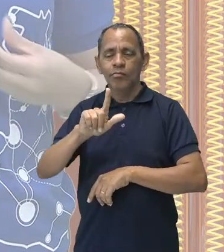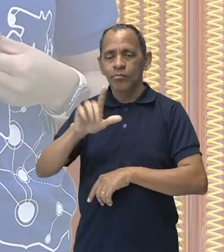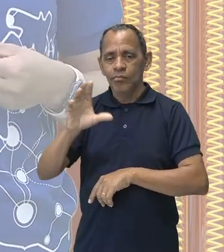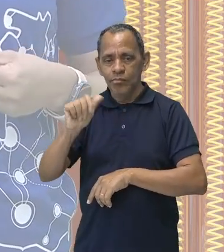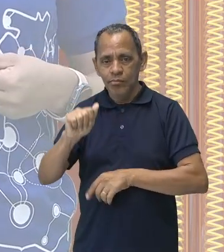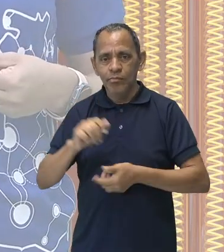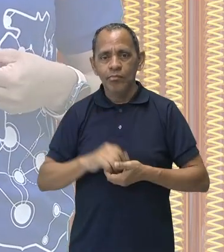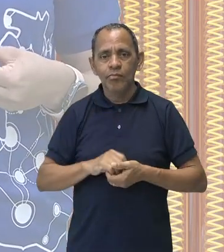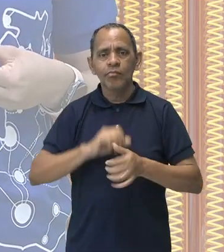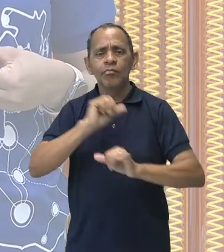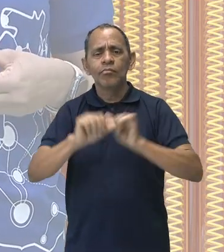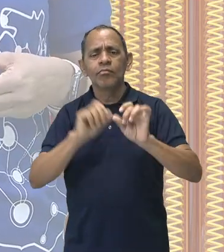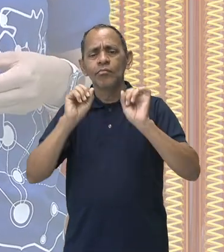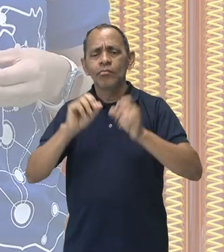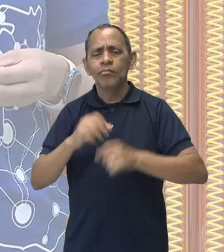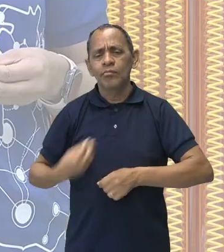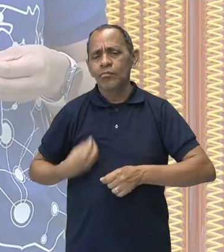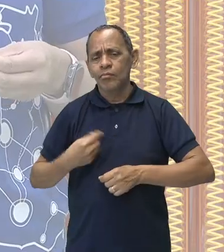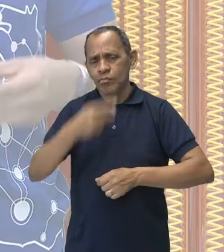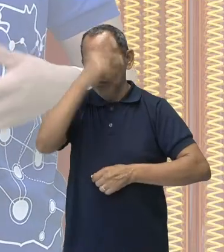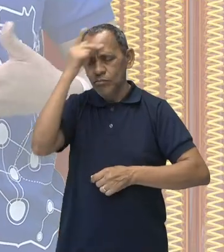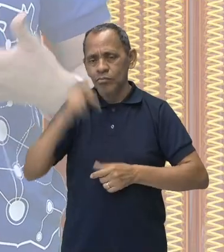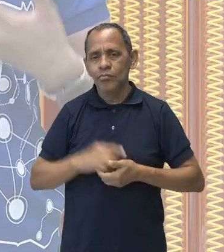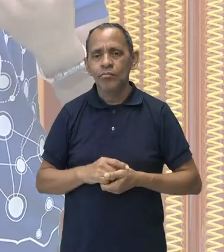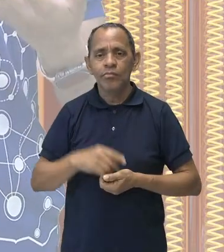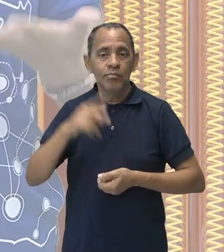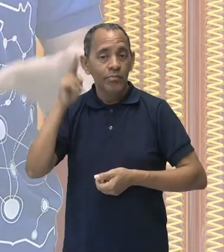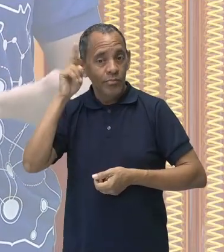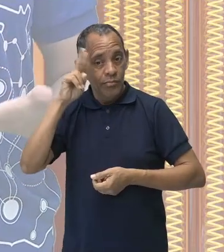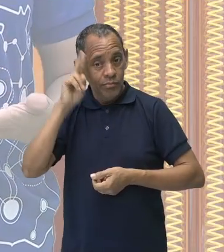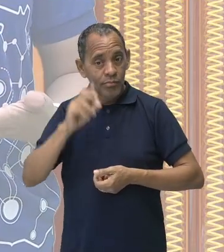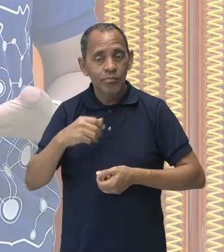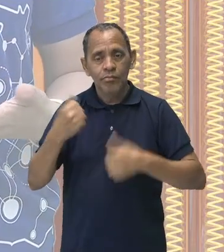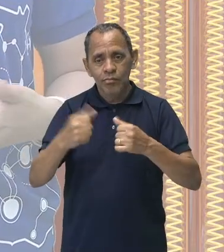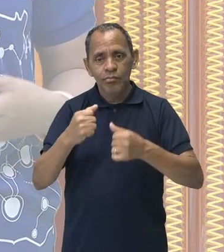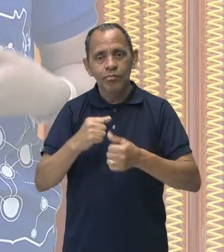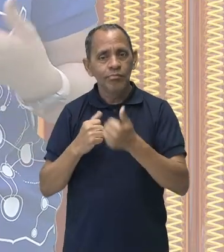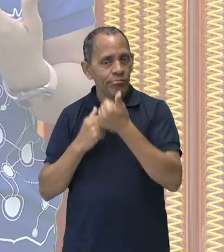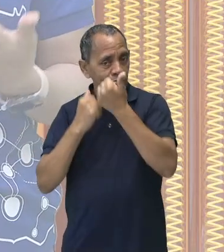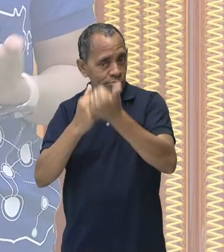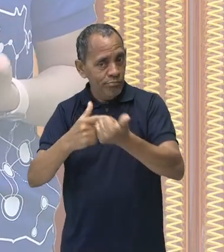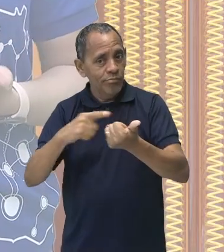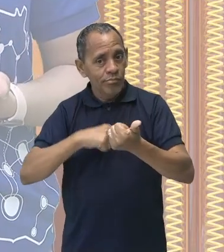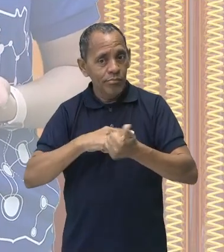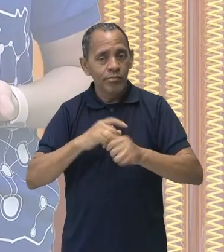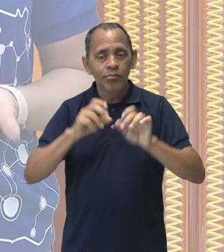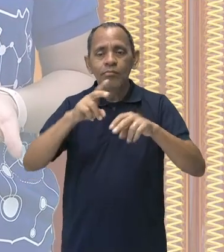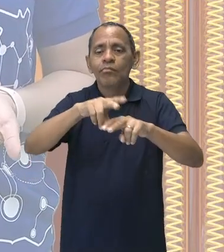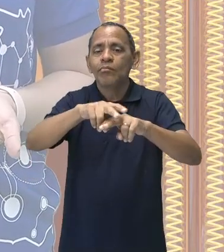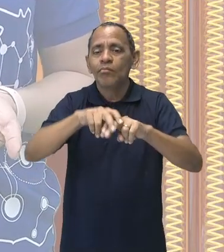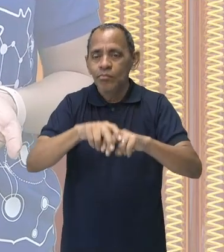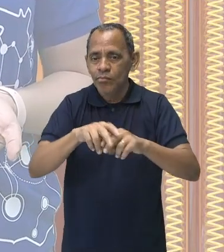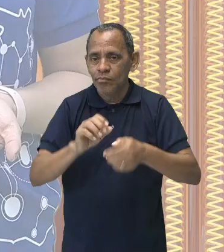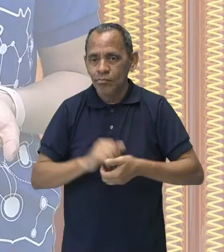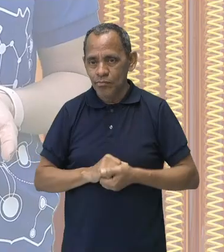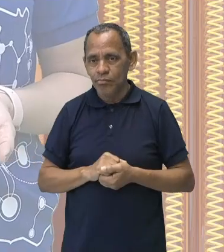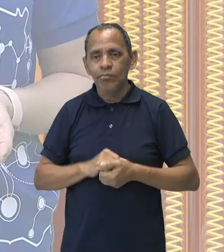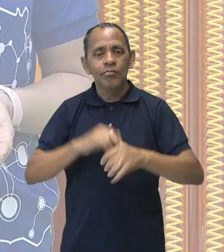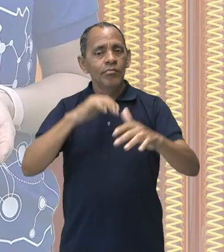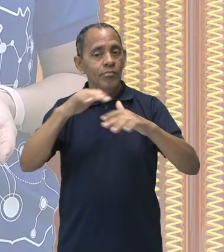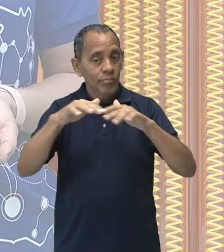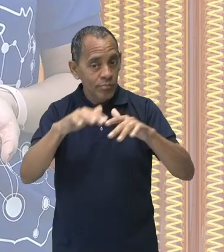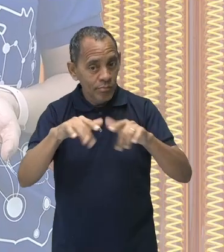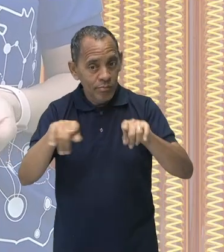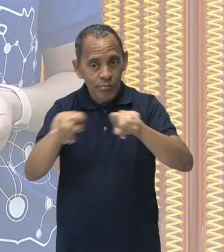se houvesse a implementação da república. Lembrando que ele precisava ter maior apoio, né, para que o regime republicano ele